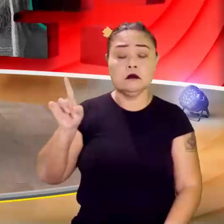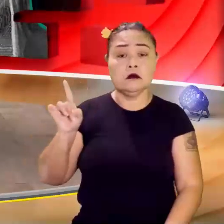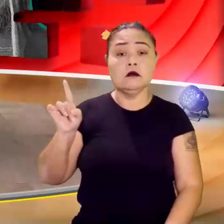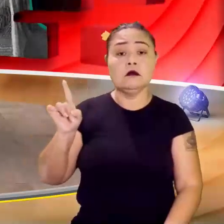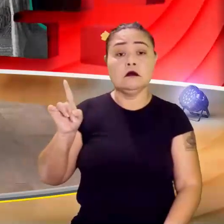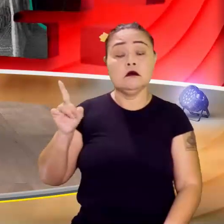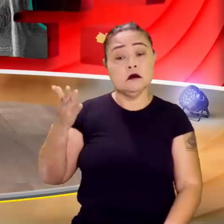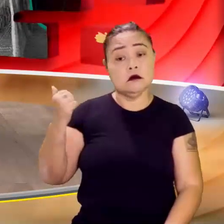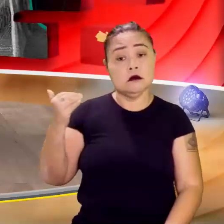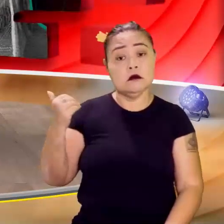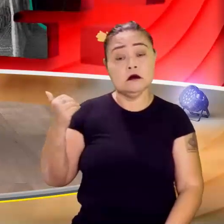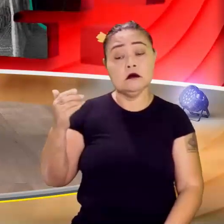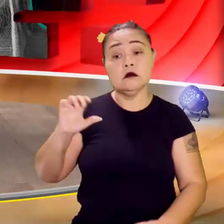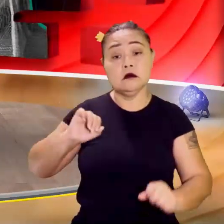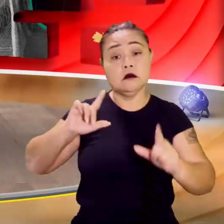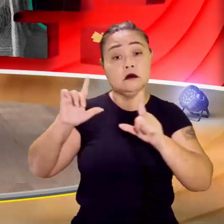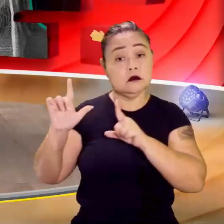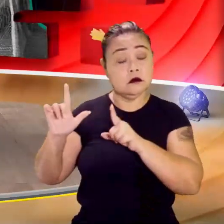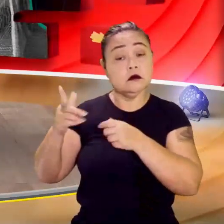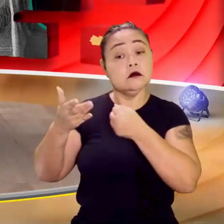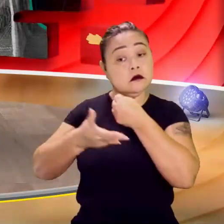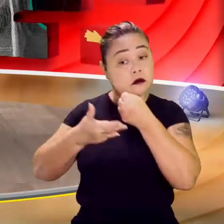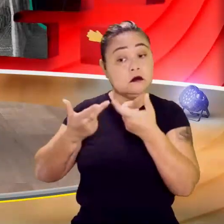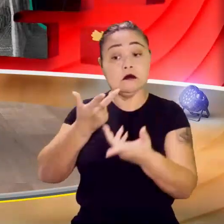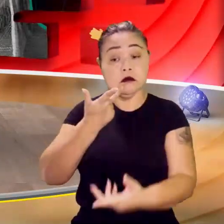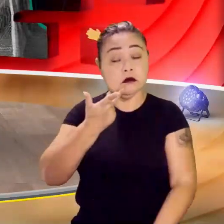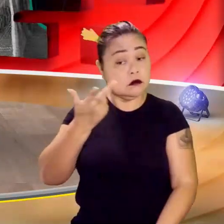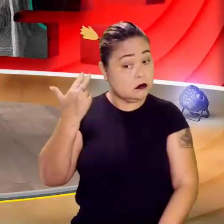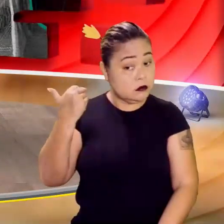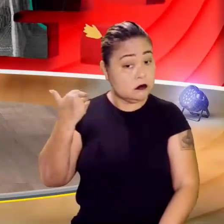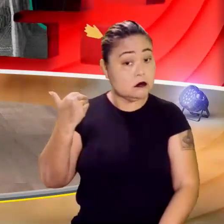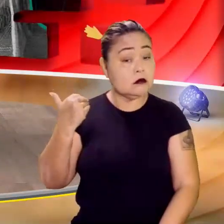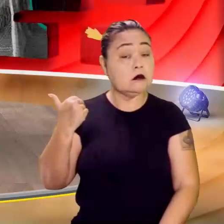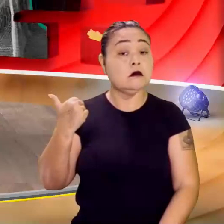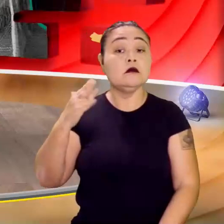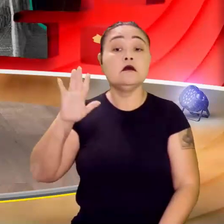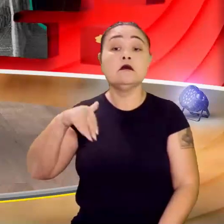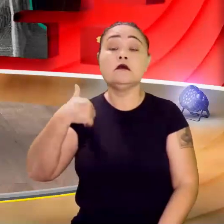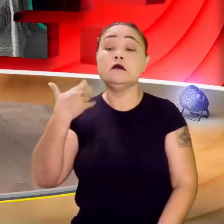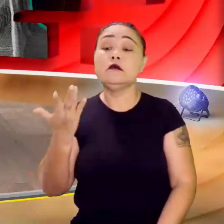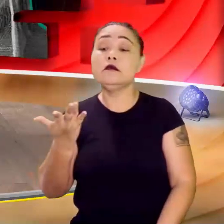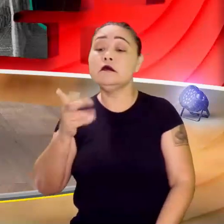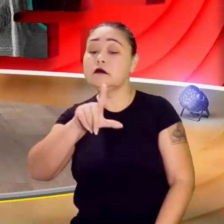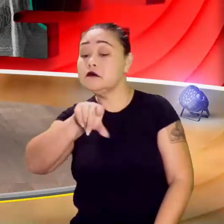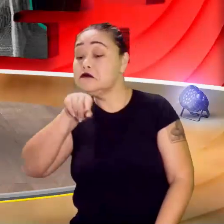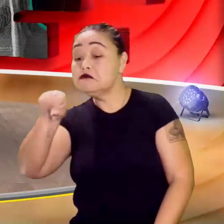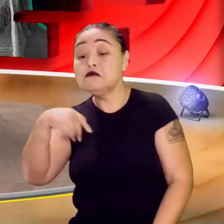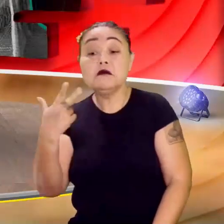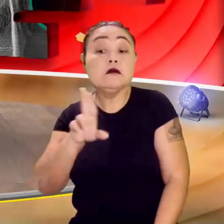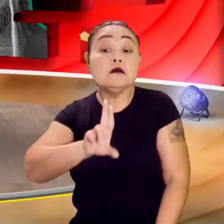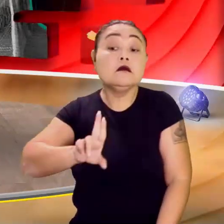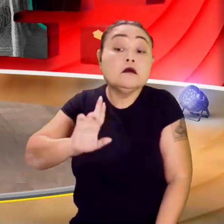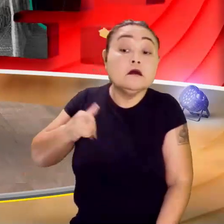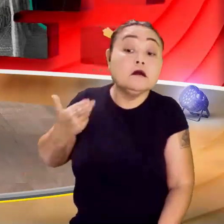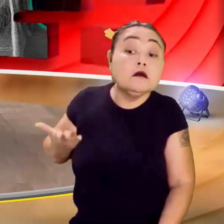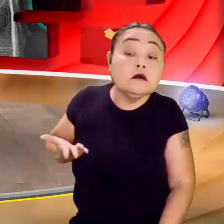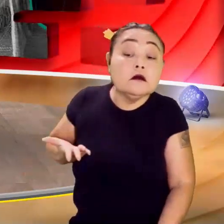Então, essa lâmina que passou atrás do slide é basicamente o que nós falamos lá atrás. Quando eu vou usar um, quando eu vou usar o